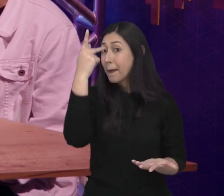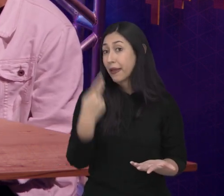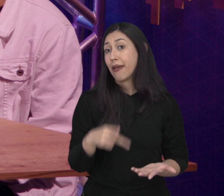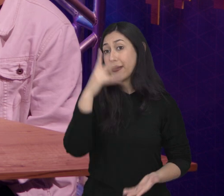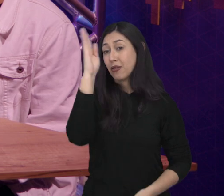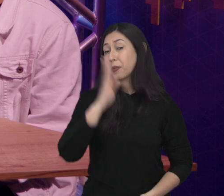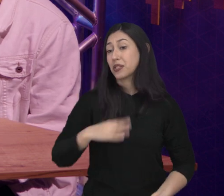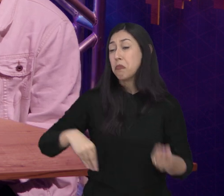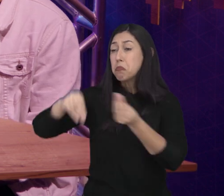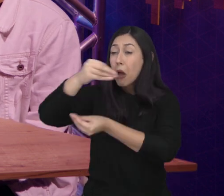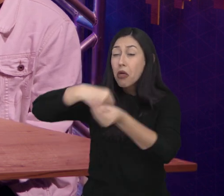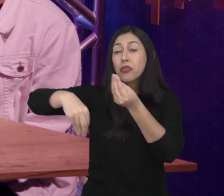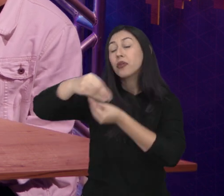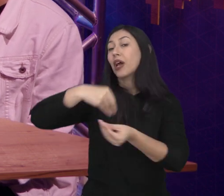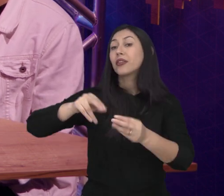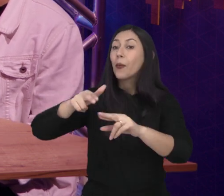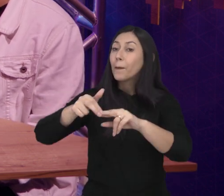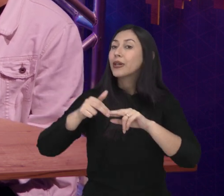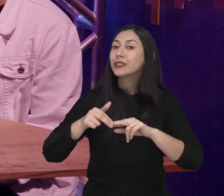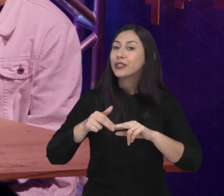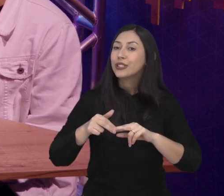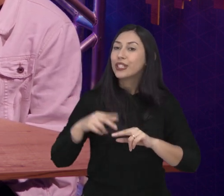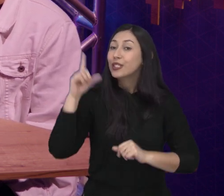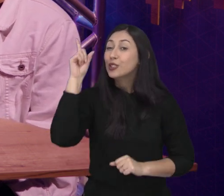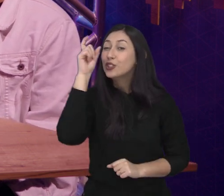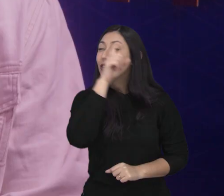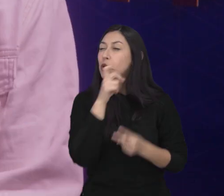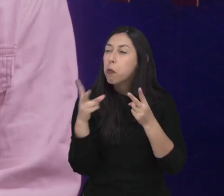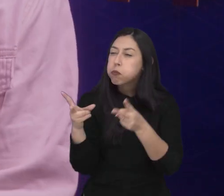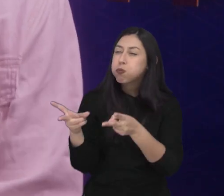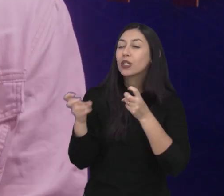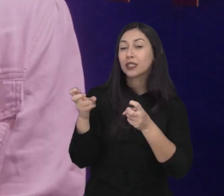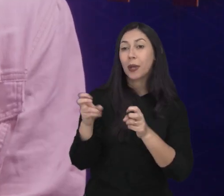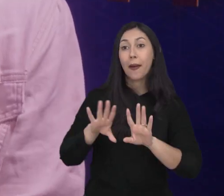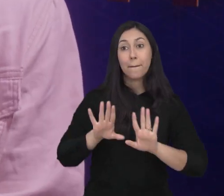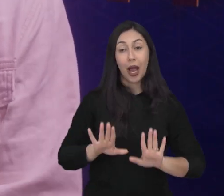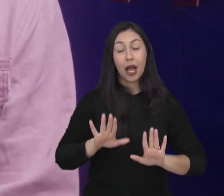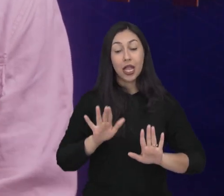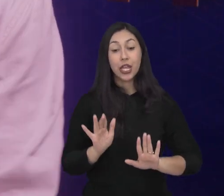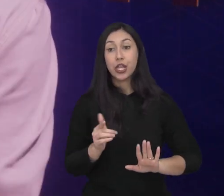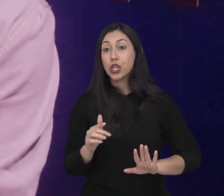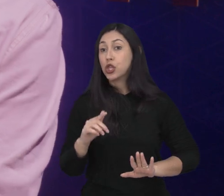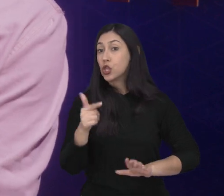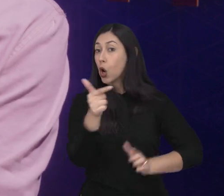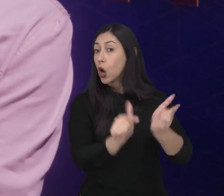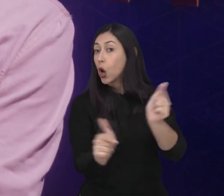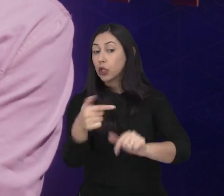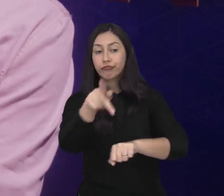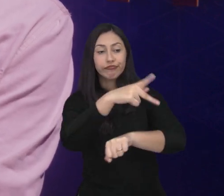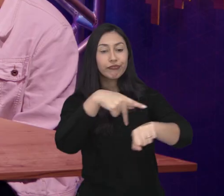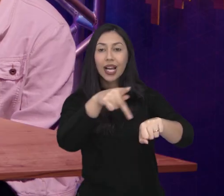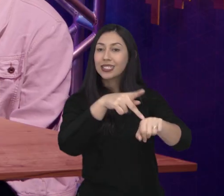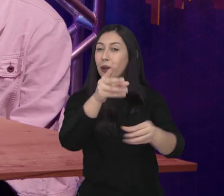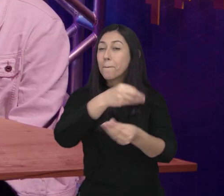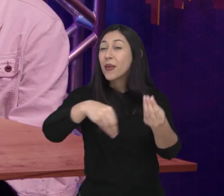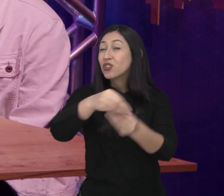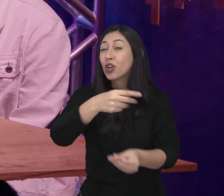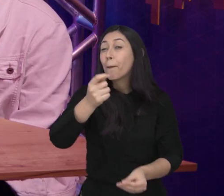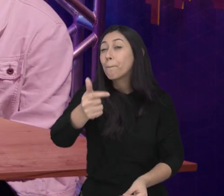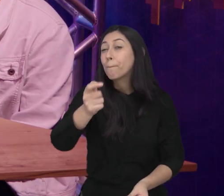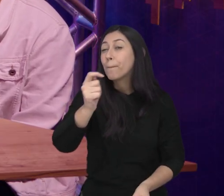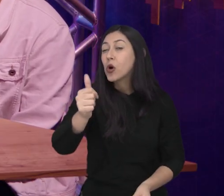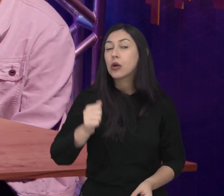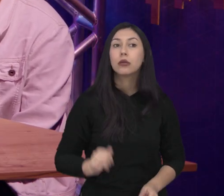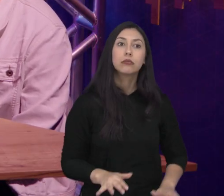ser um brasileiro. O que é mais difícil de acontecer com outros países que têm uma miscigenação menor. Perfeito.